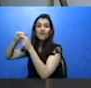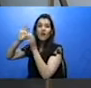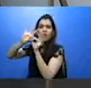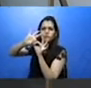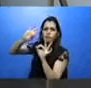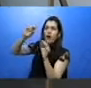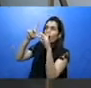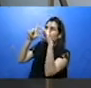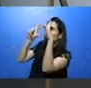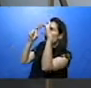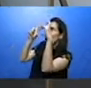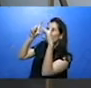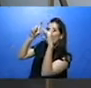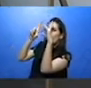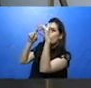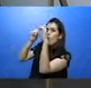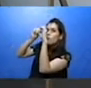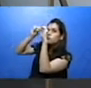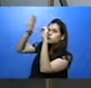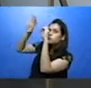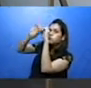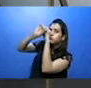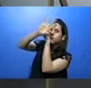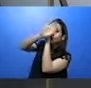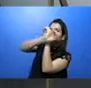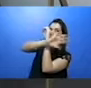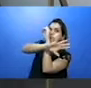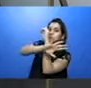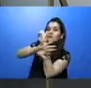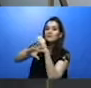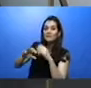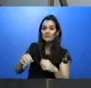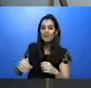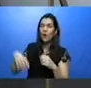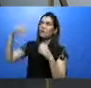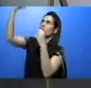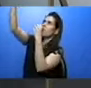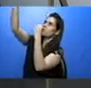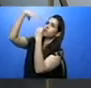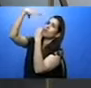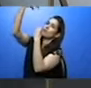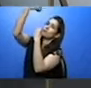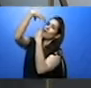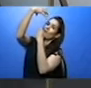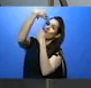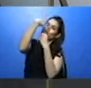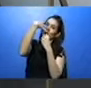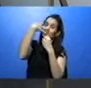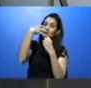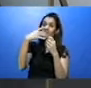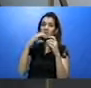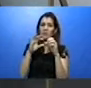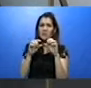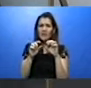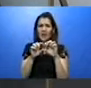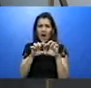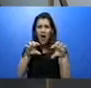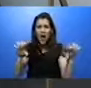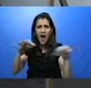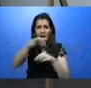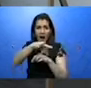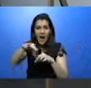tira foto de lá de cima do espaço, né? Porque se alguém fosse medindo com a régua, imagine, não ia conseguir terminar,